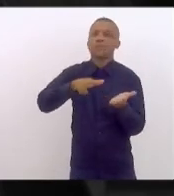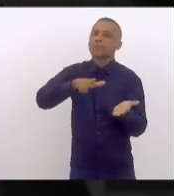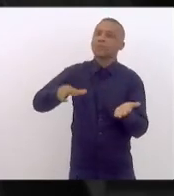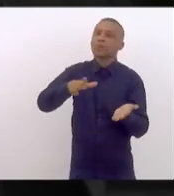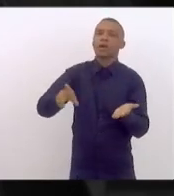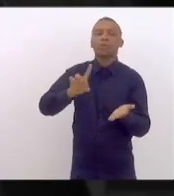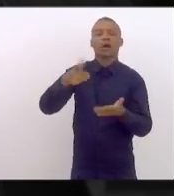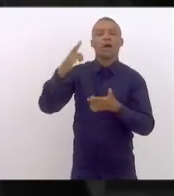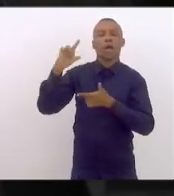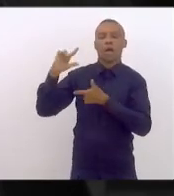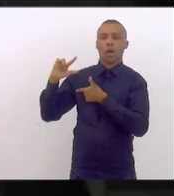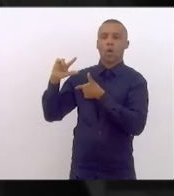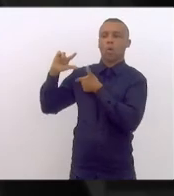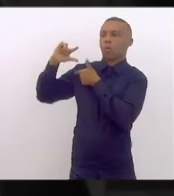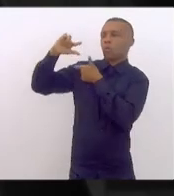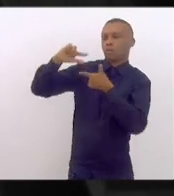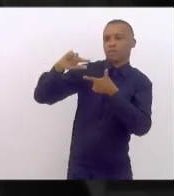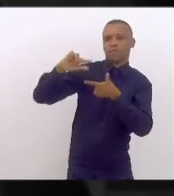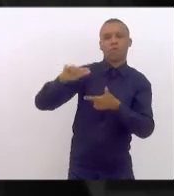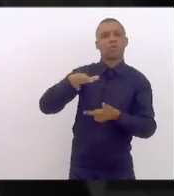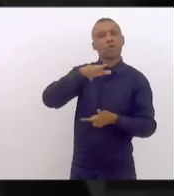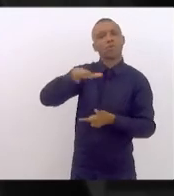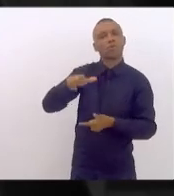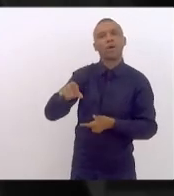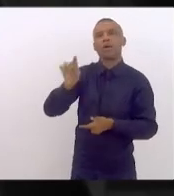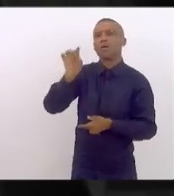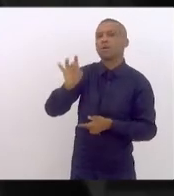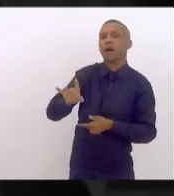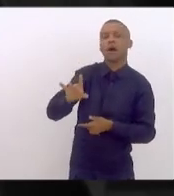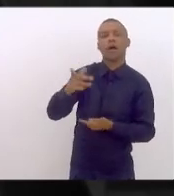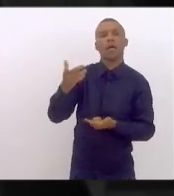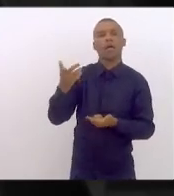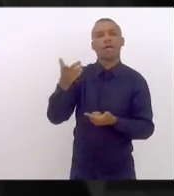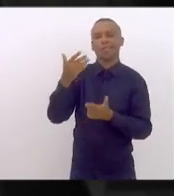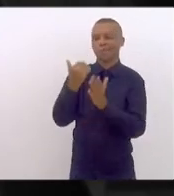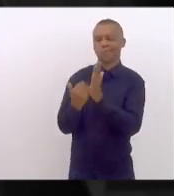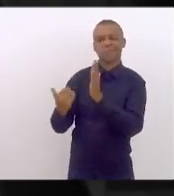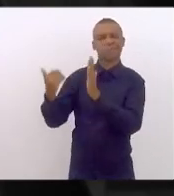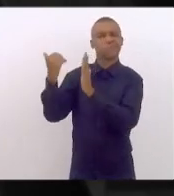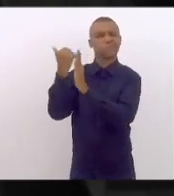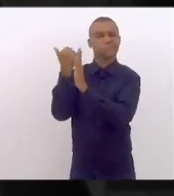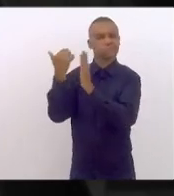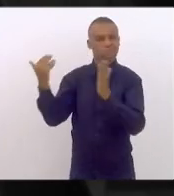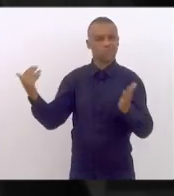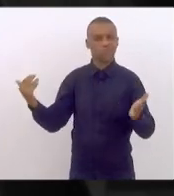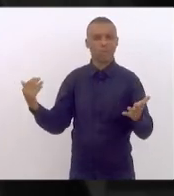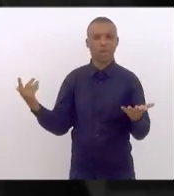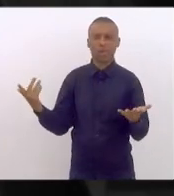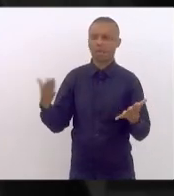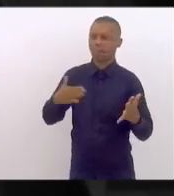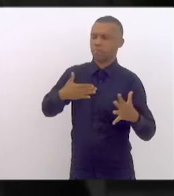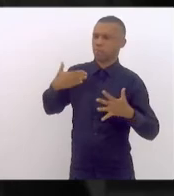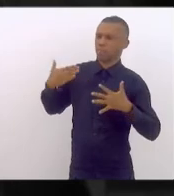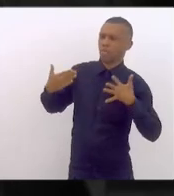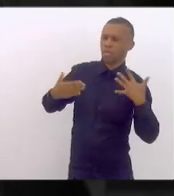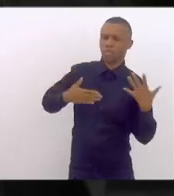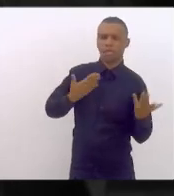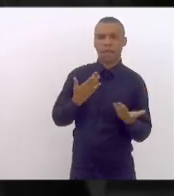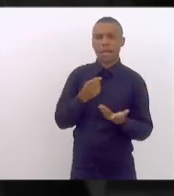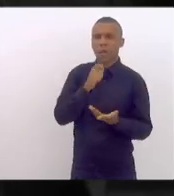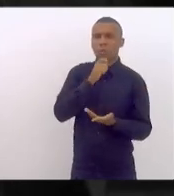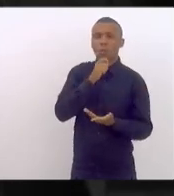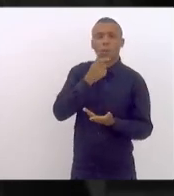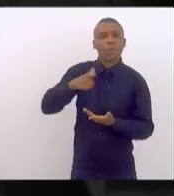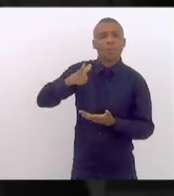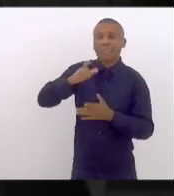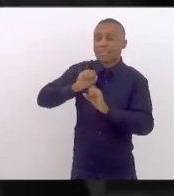conservadora não é apenas reacionária ela é obscurantista ela precisa ser